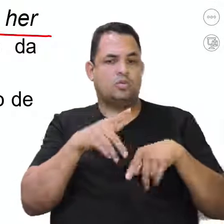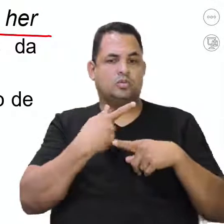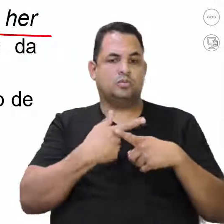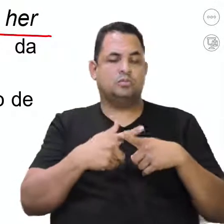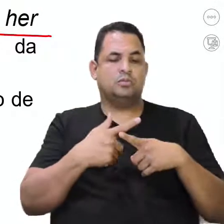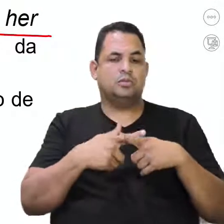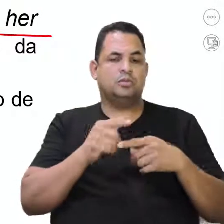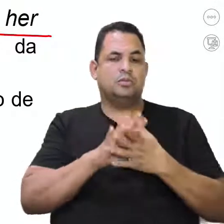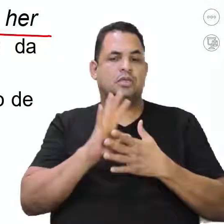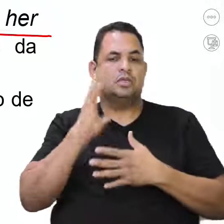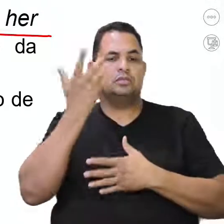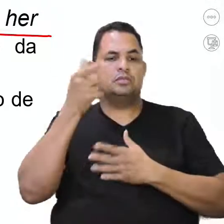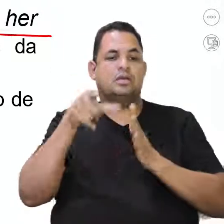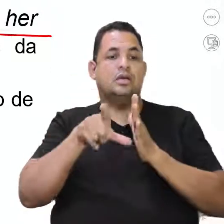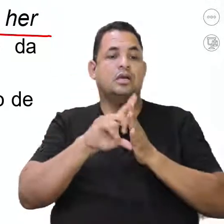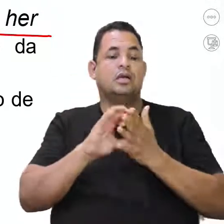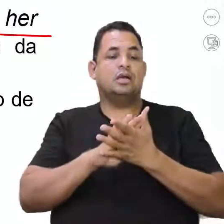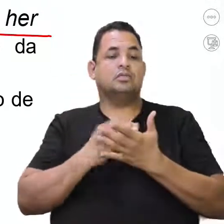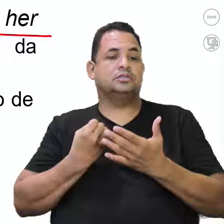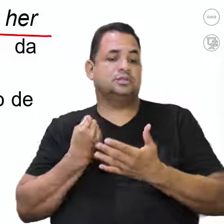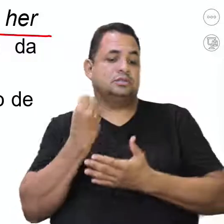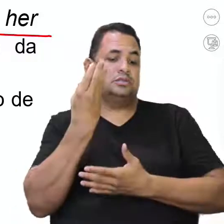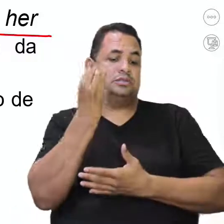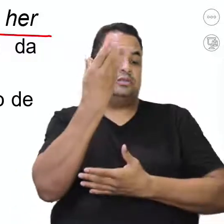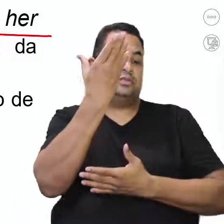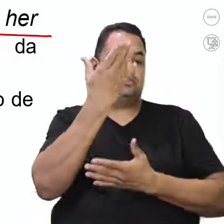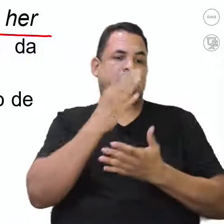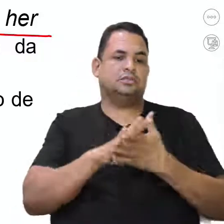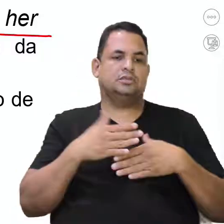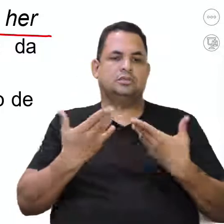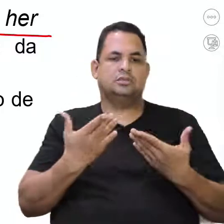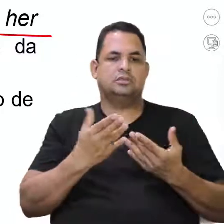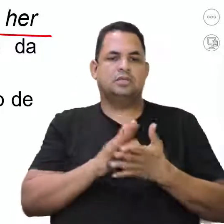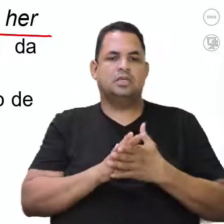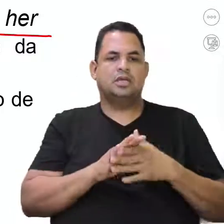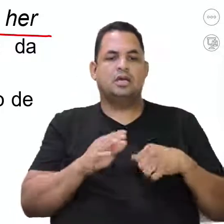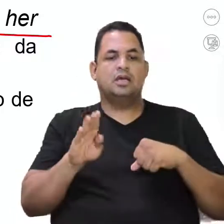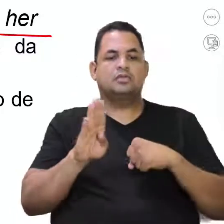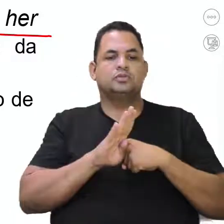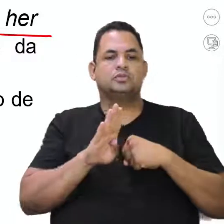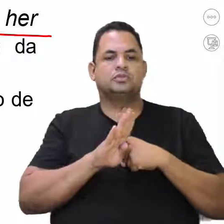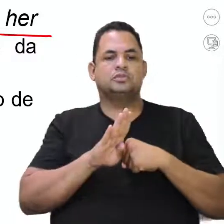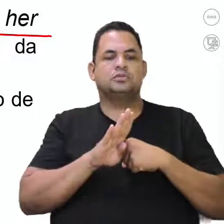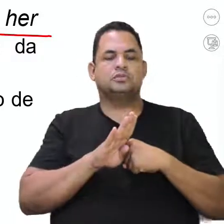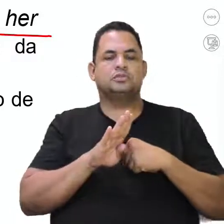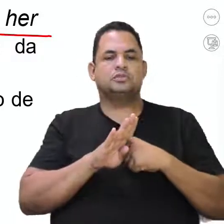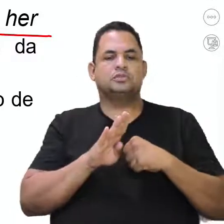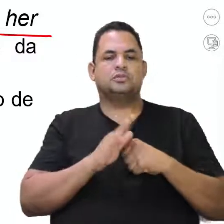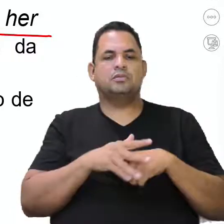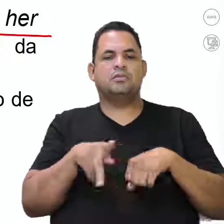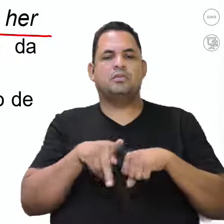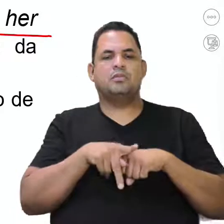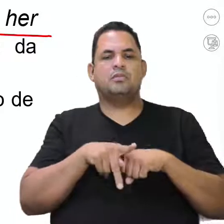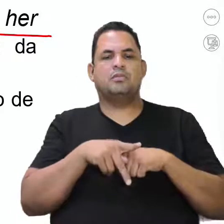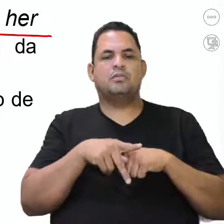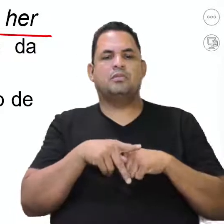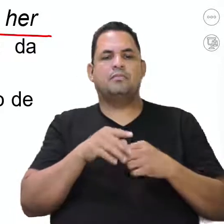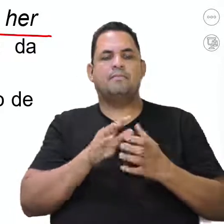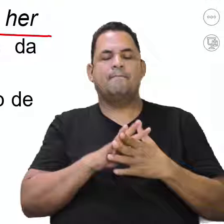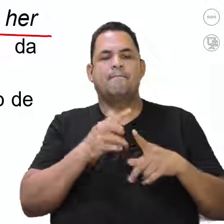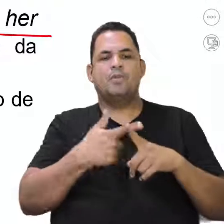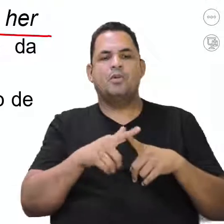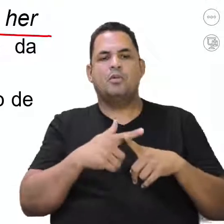para resolver antes da viagem dela. Então, aqui o substantivo problemas está no plural e eu usei aqui o